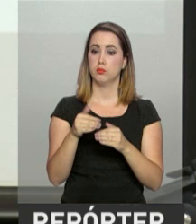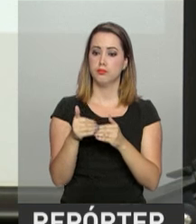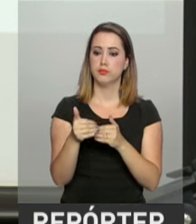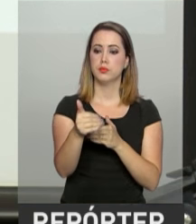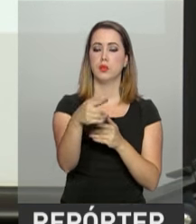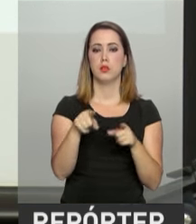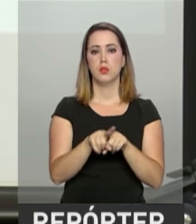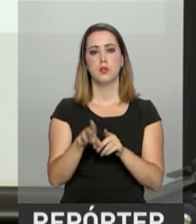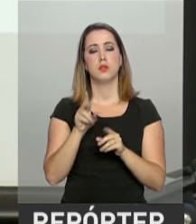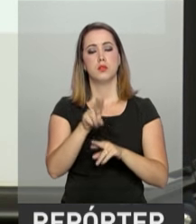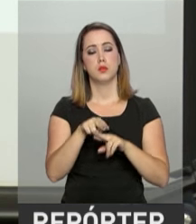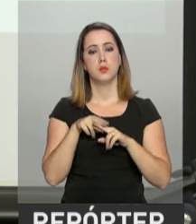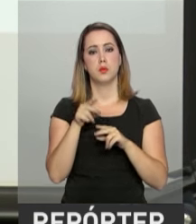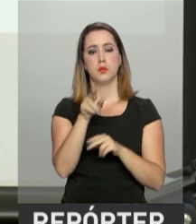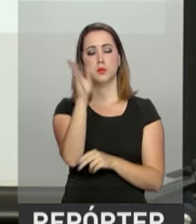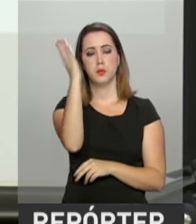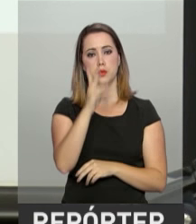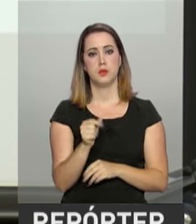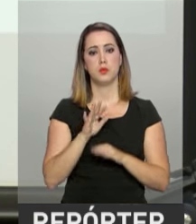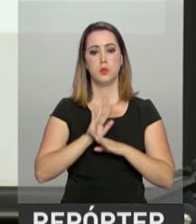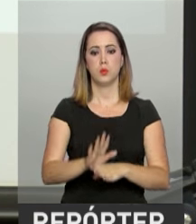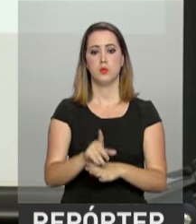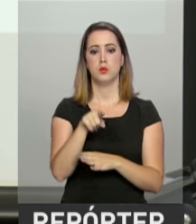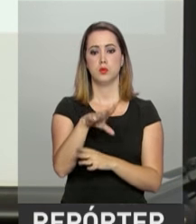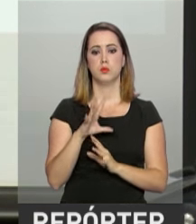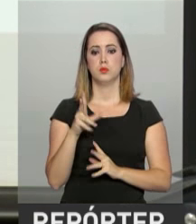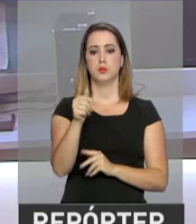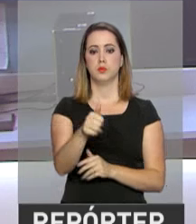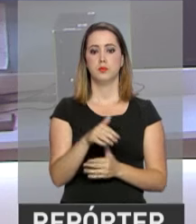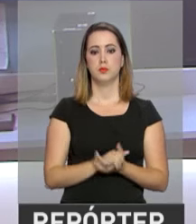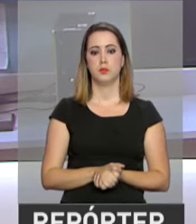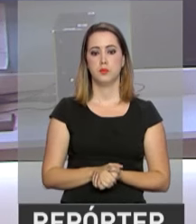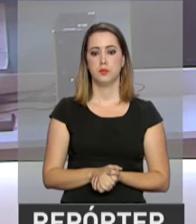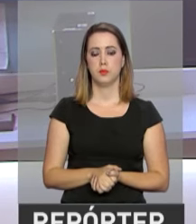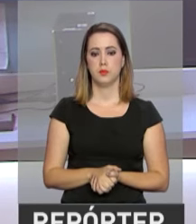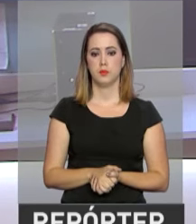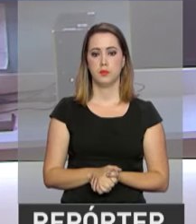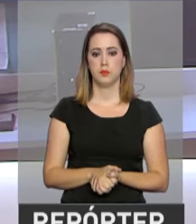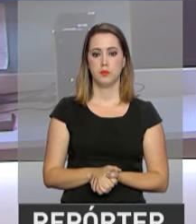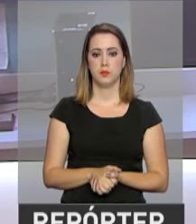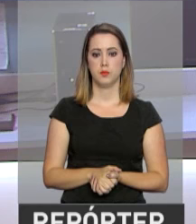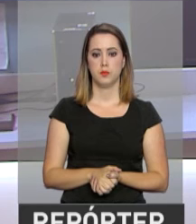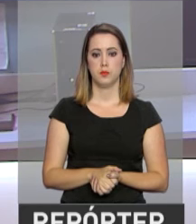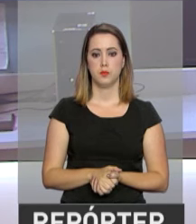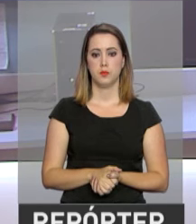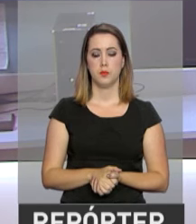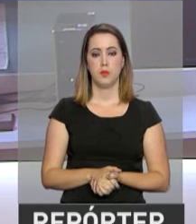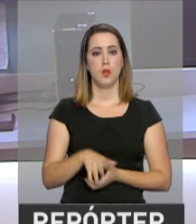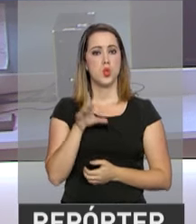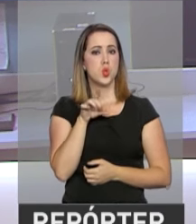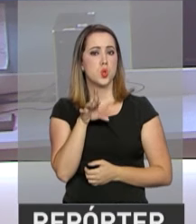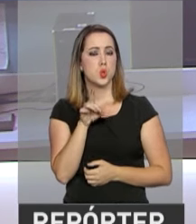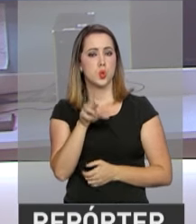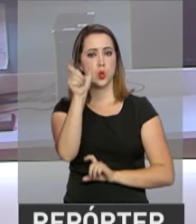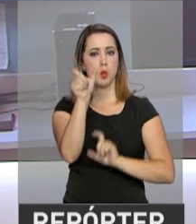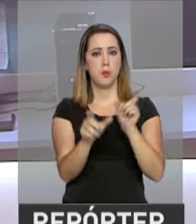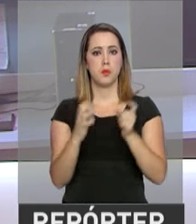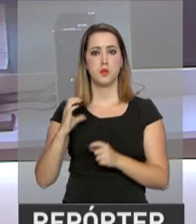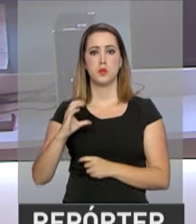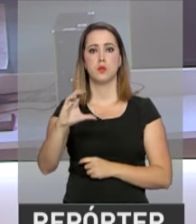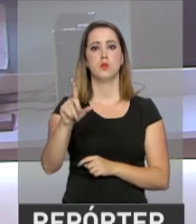pelo brasil com auxílio batons não só cientistas conseguem construir